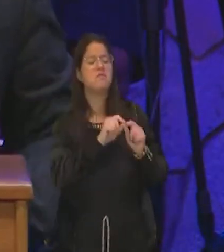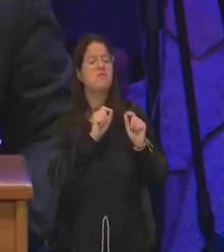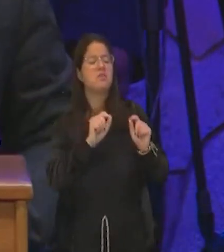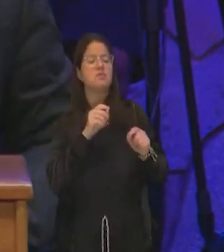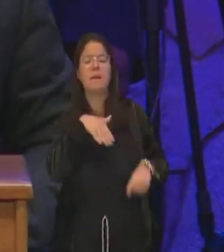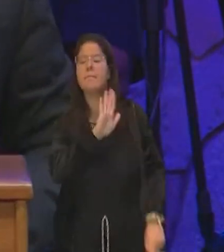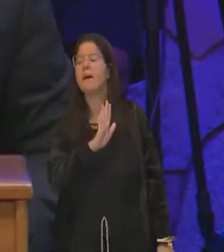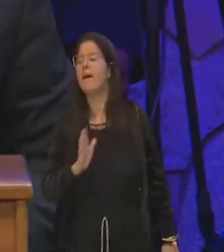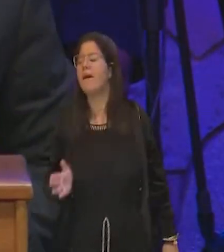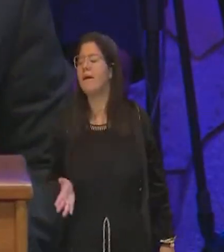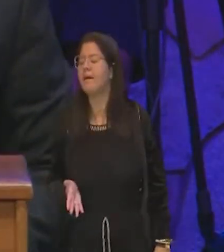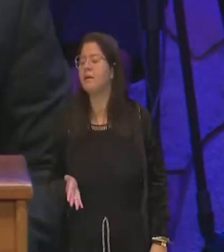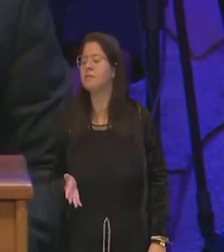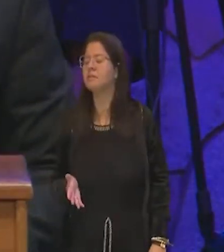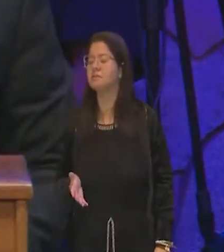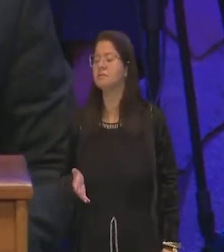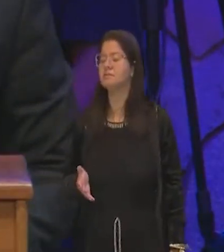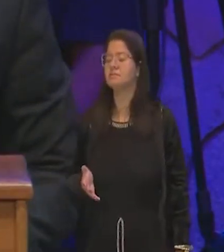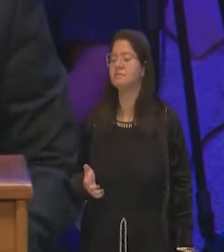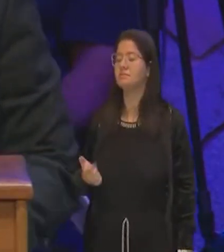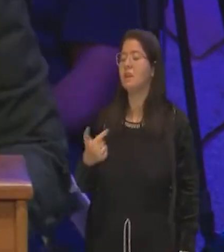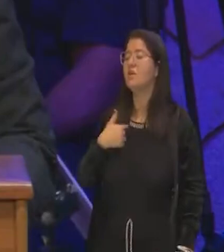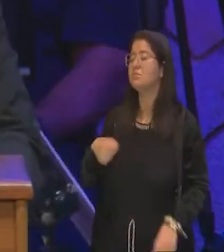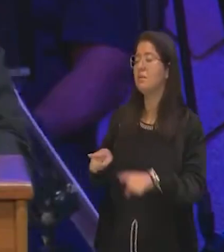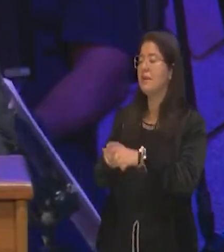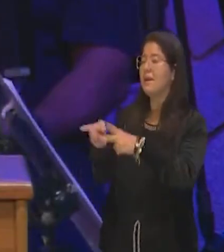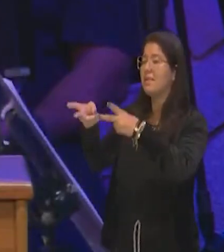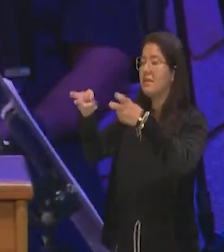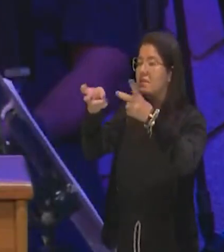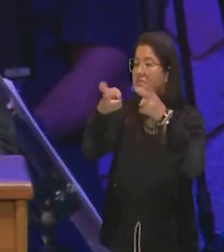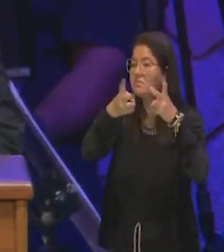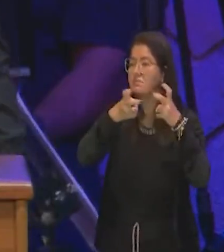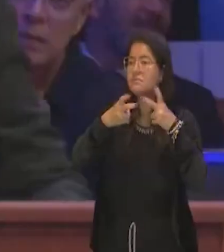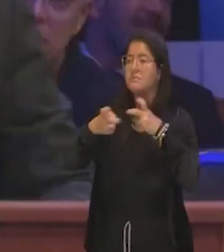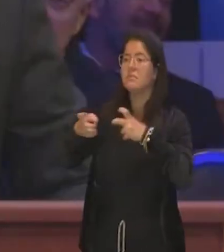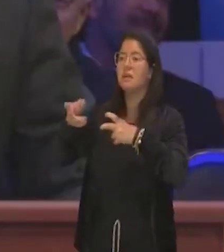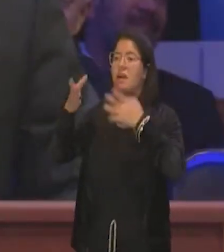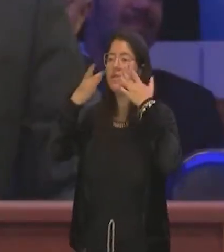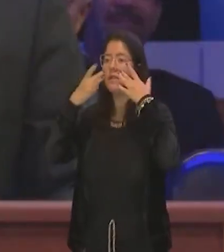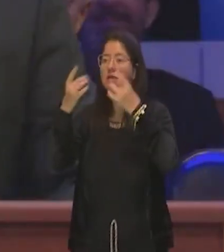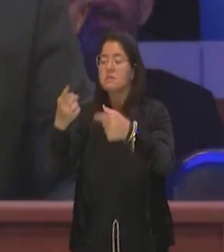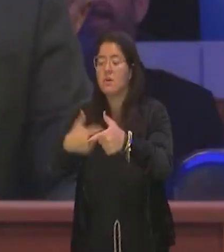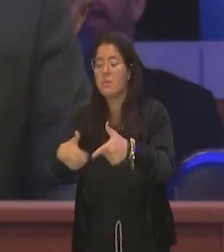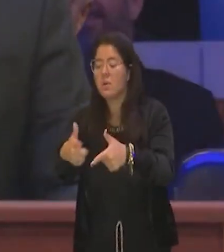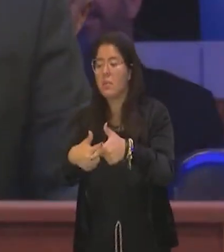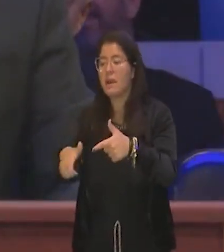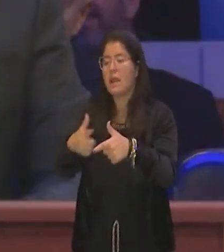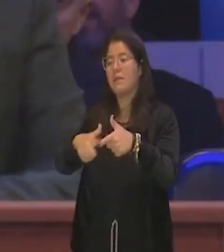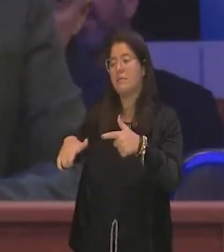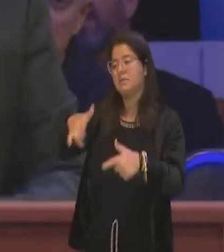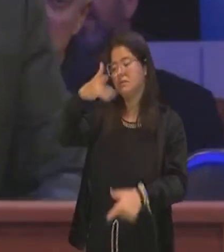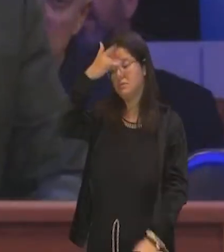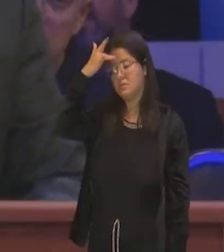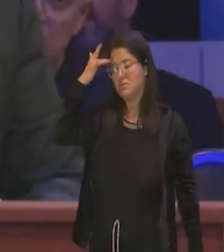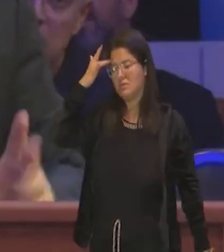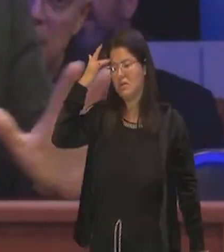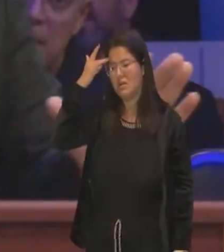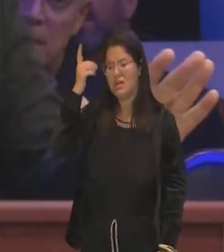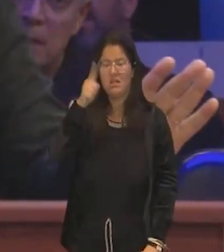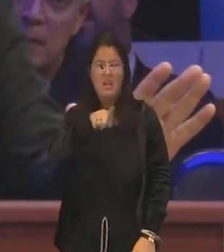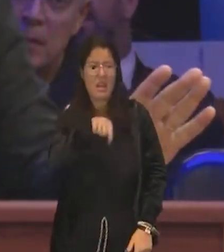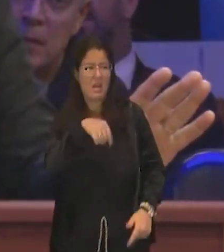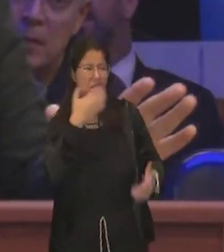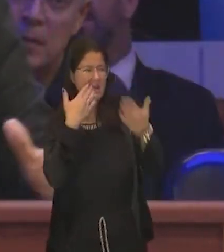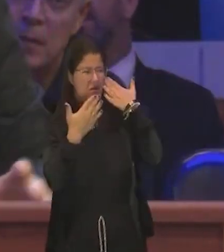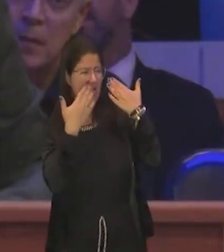dessas coisas, eu ouço problemas. Eu ouço problemas das pessoas. Então você é um psicólogo? É mais